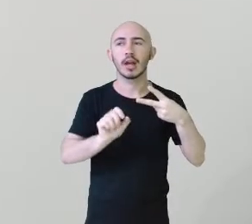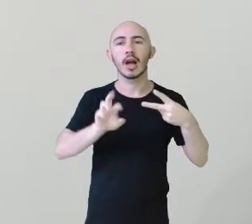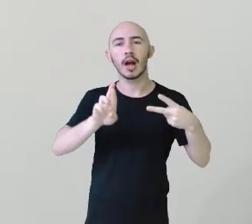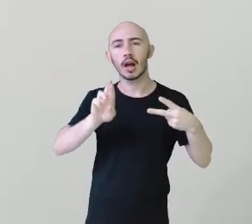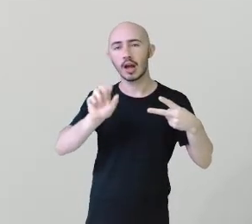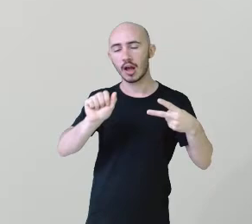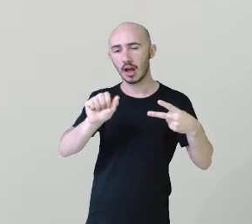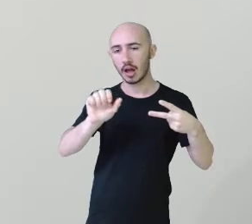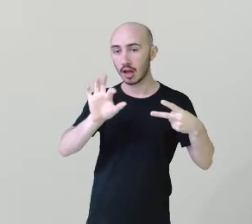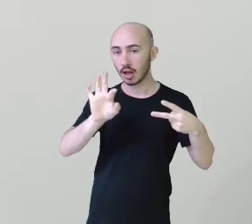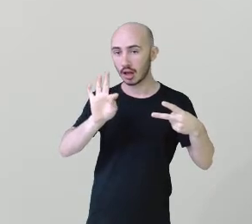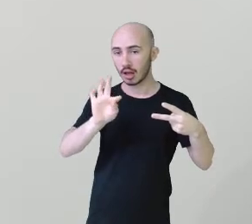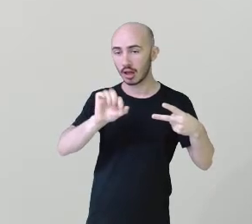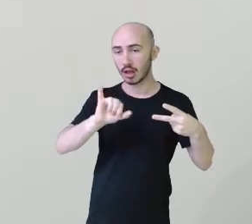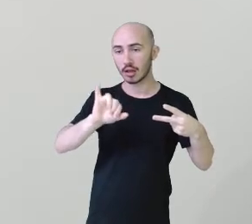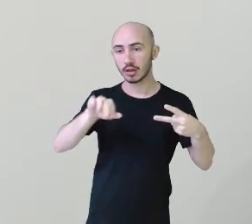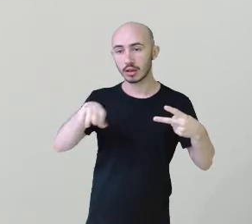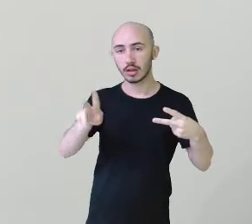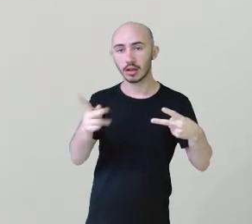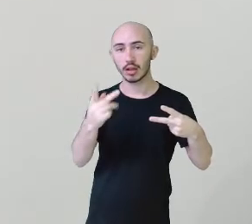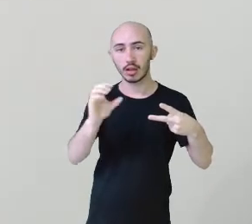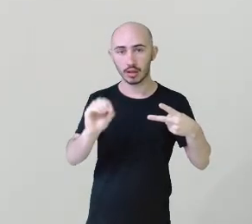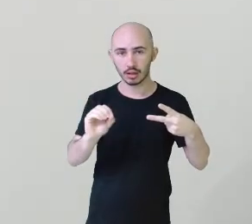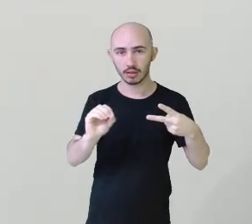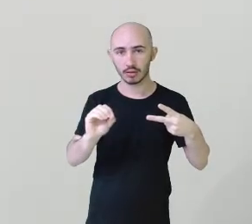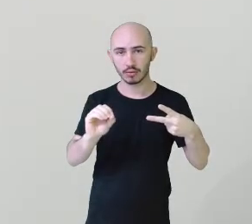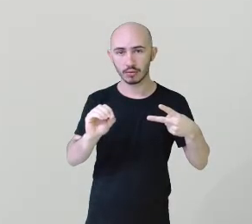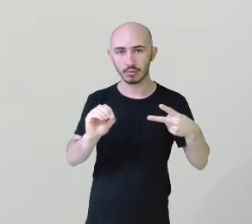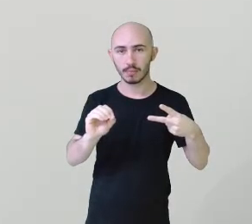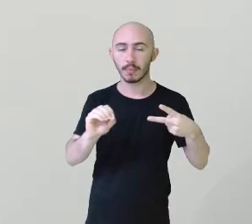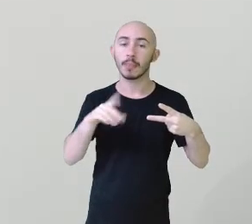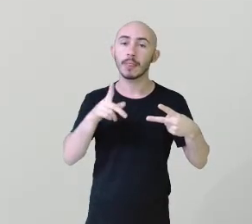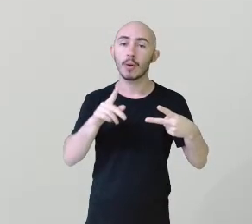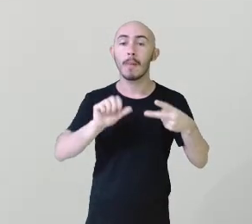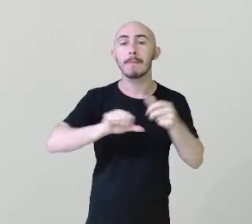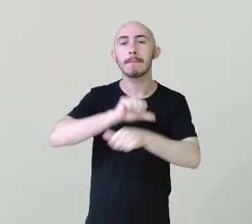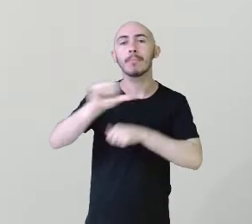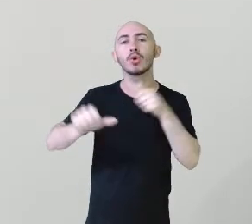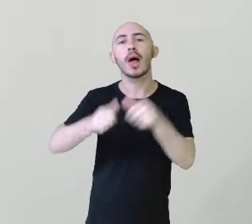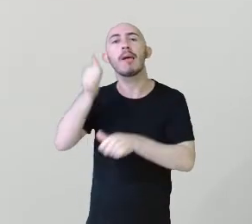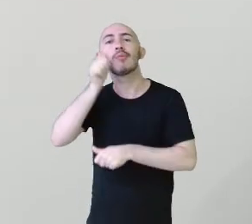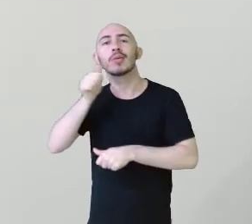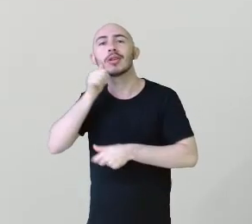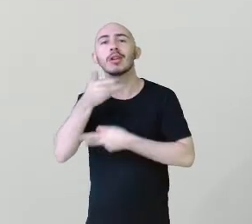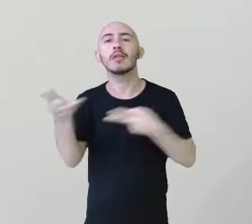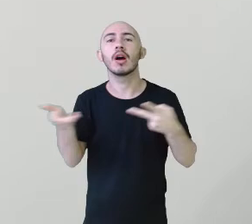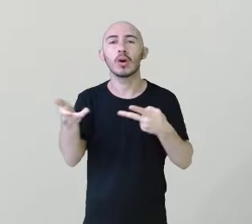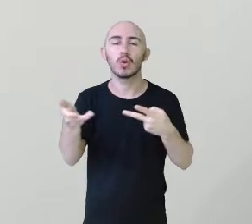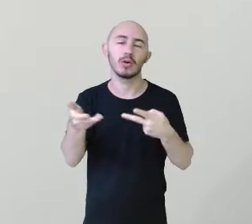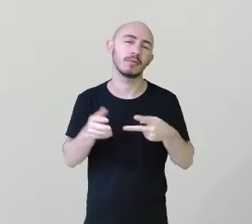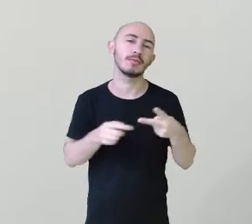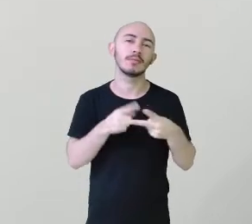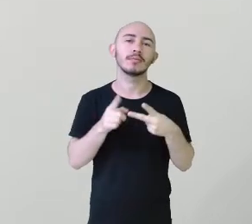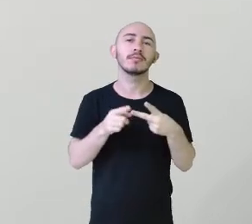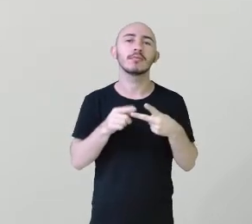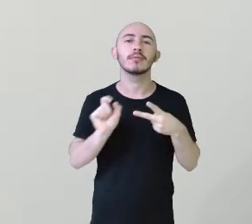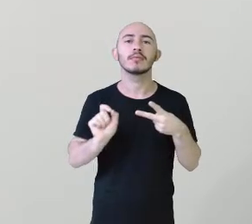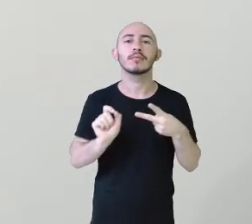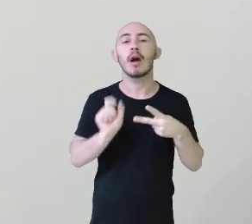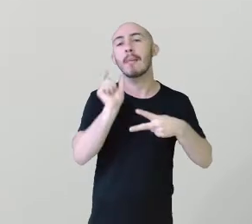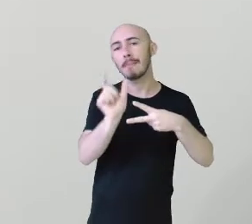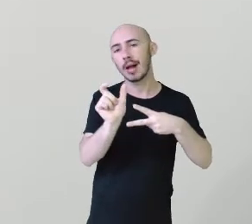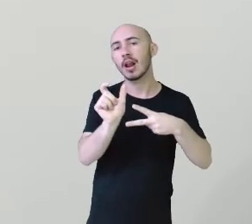ratinha. Um ratinho, uma ratinha. Veja que eu alterei o gênero e também a palavra